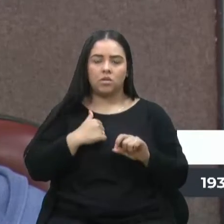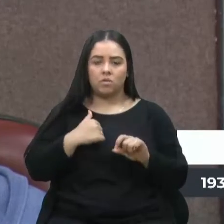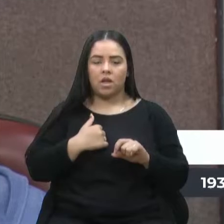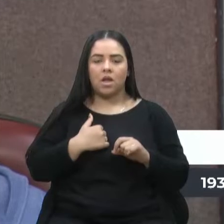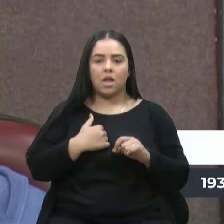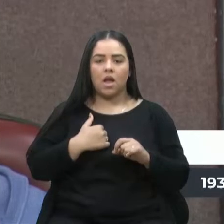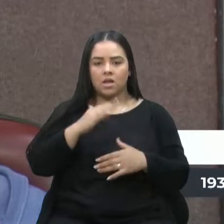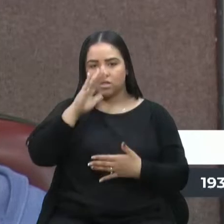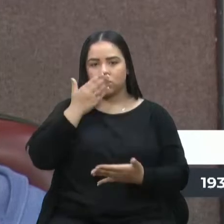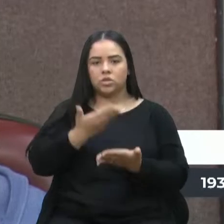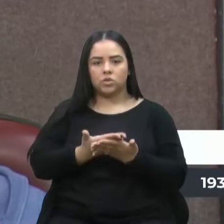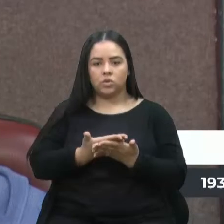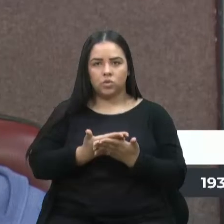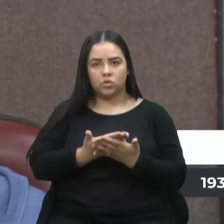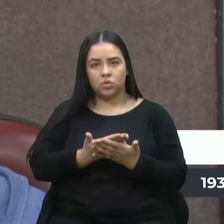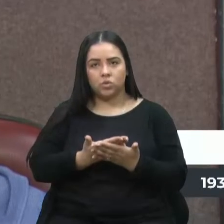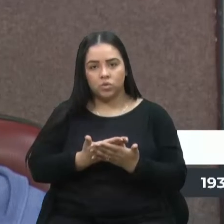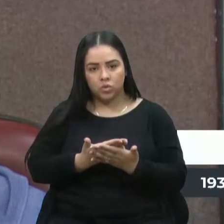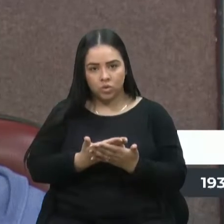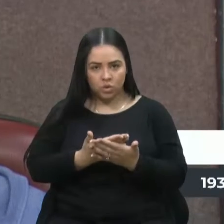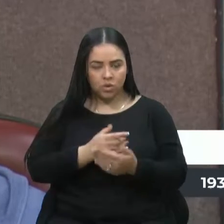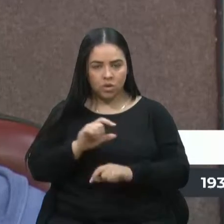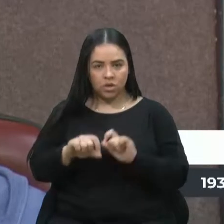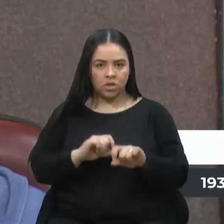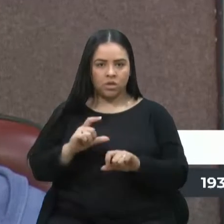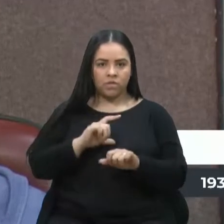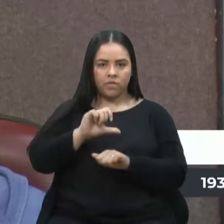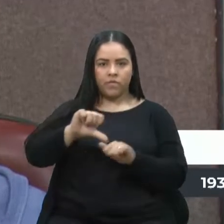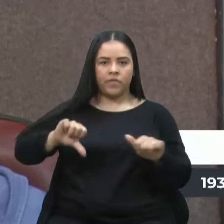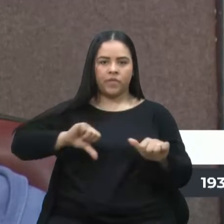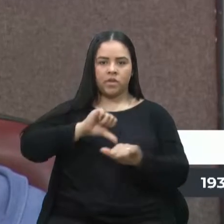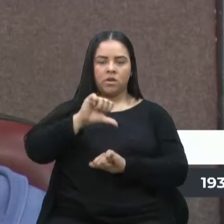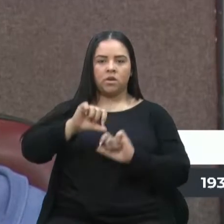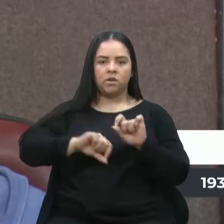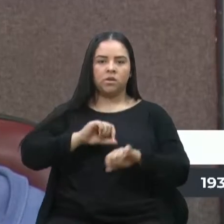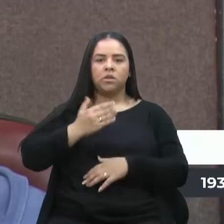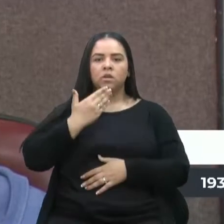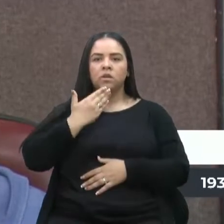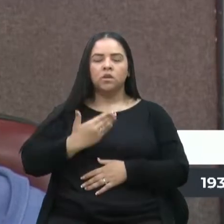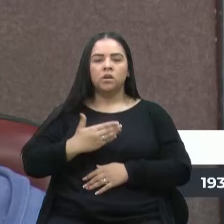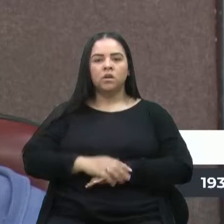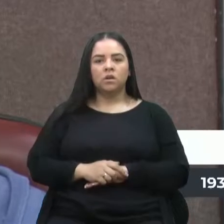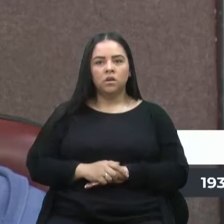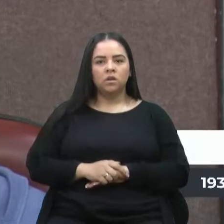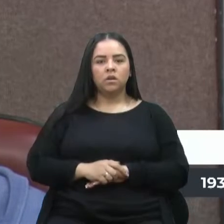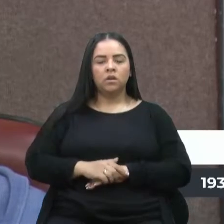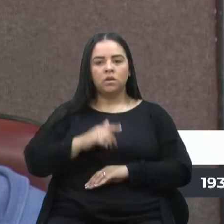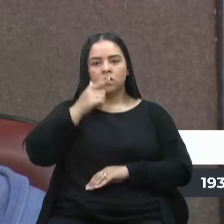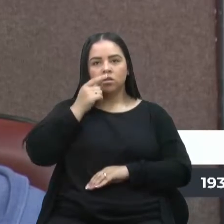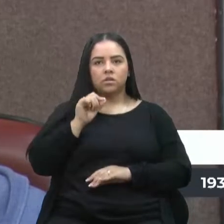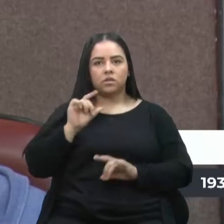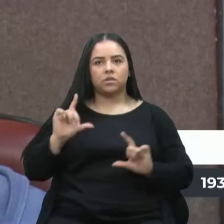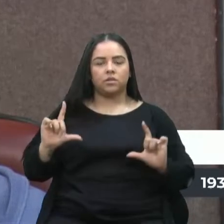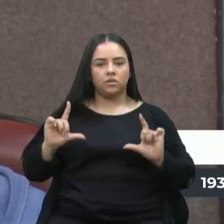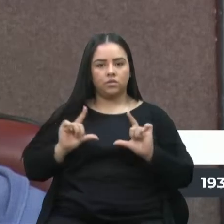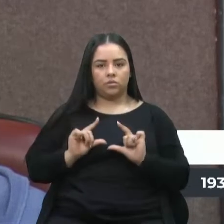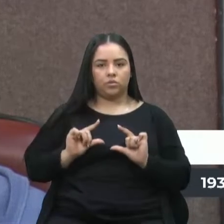favorável na questão de mudar questão que está pedindo para ver nada para reduzir